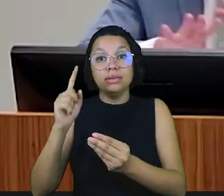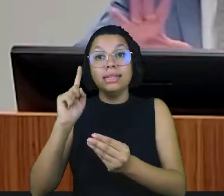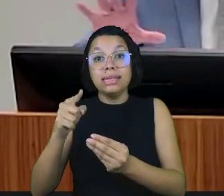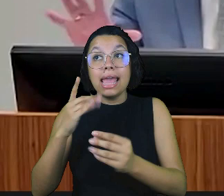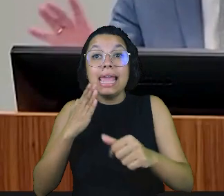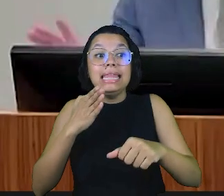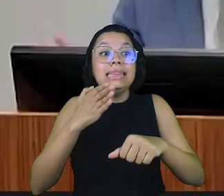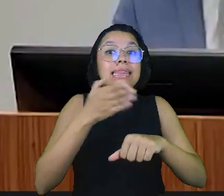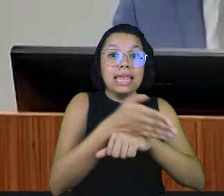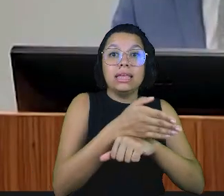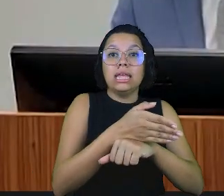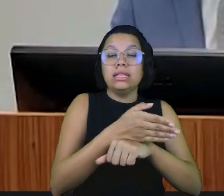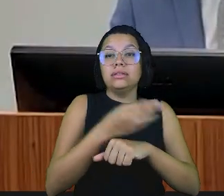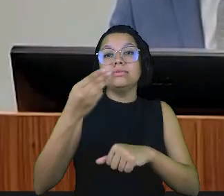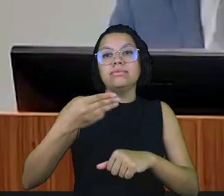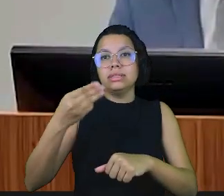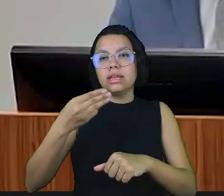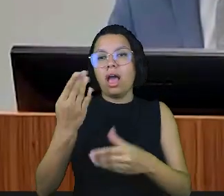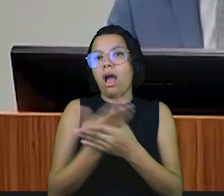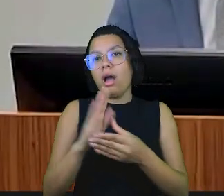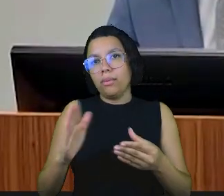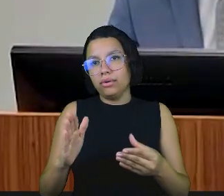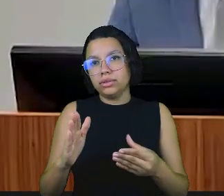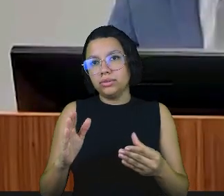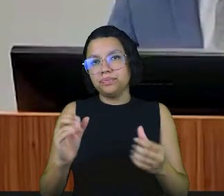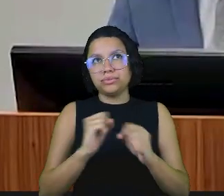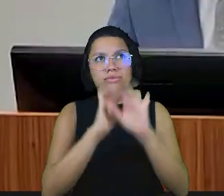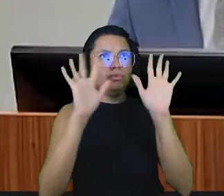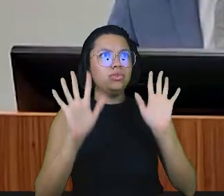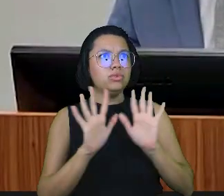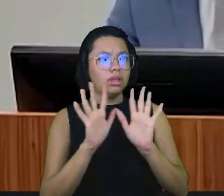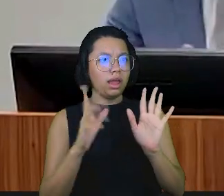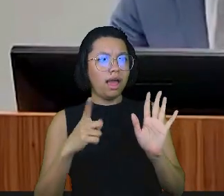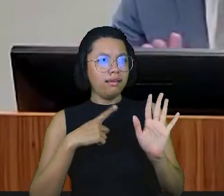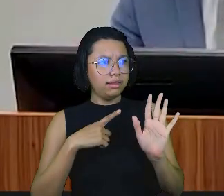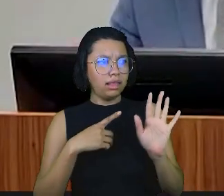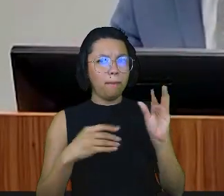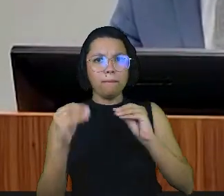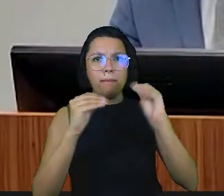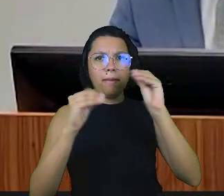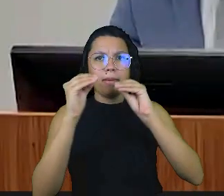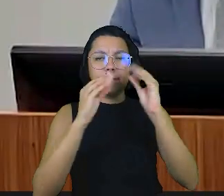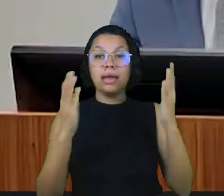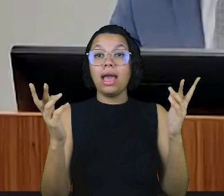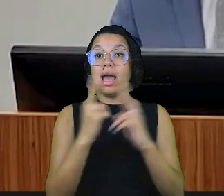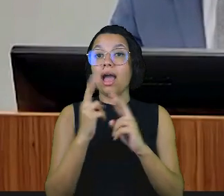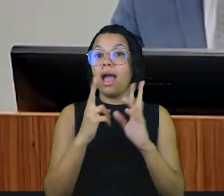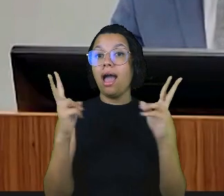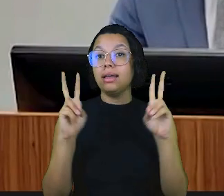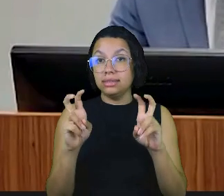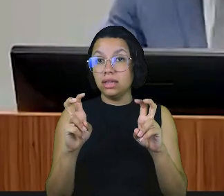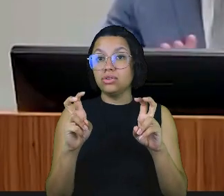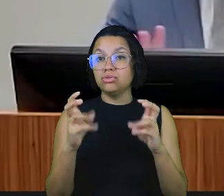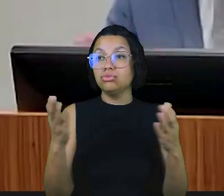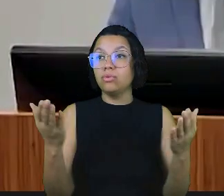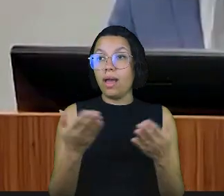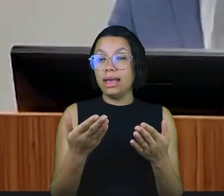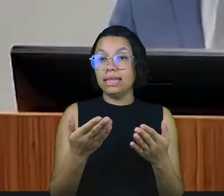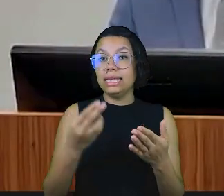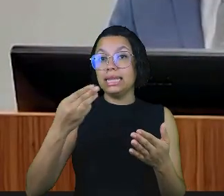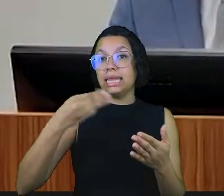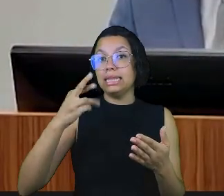o cenário que nós temos montado a respeito desse assunto, particularmente aqui na terceira região, é um